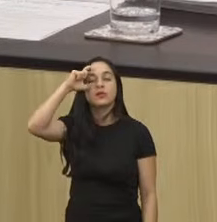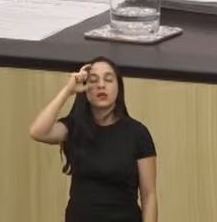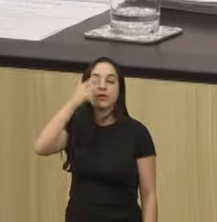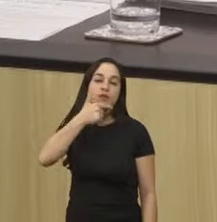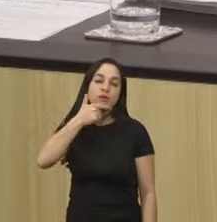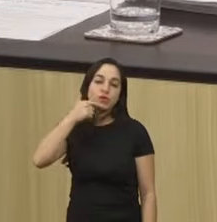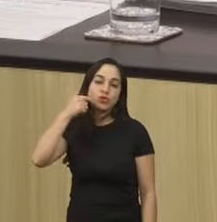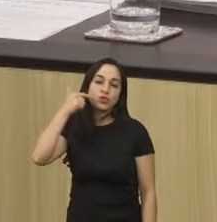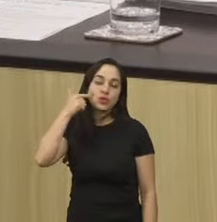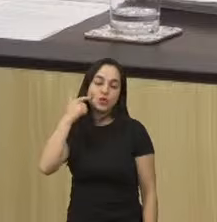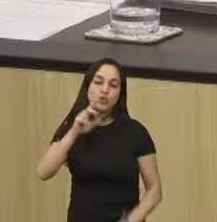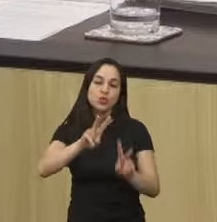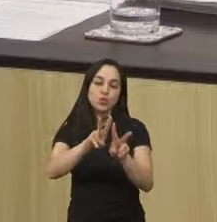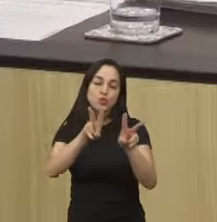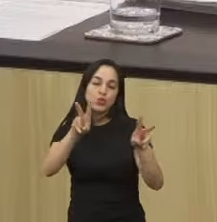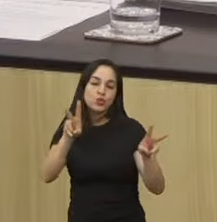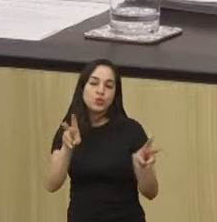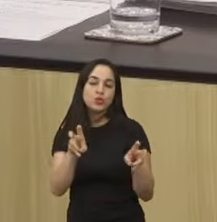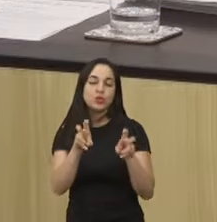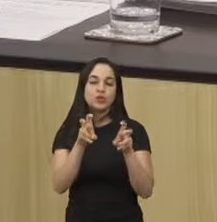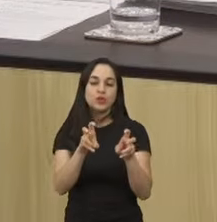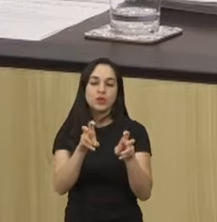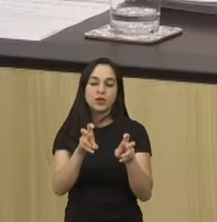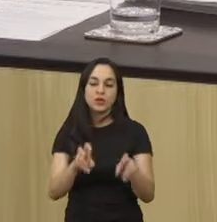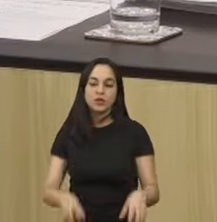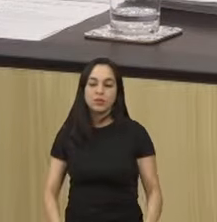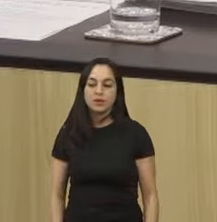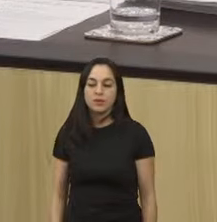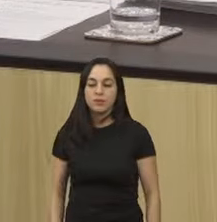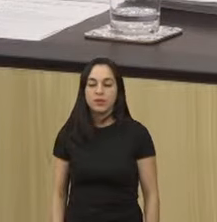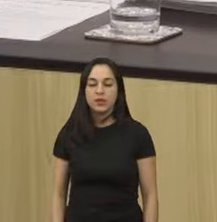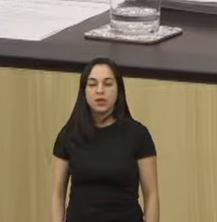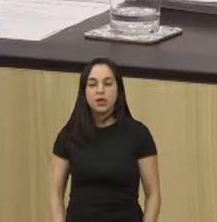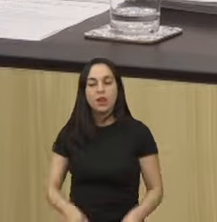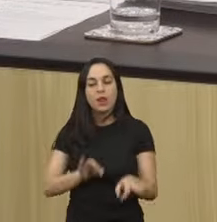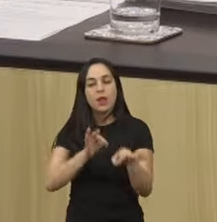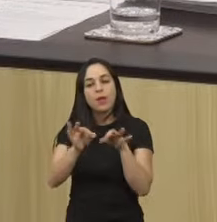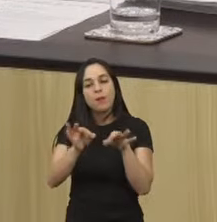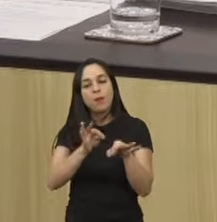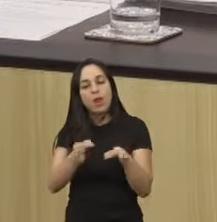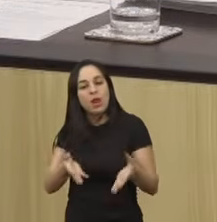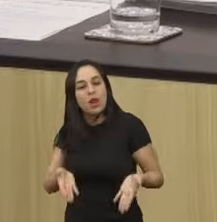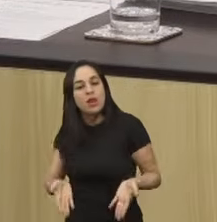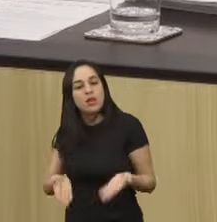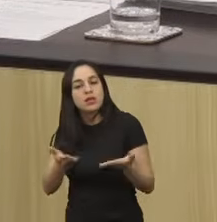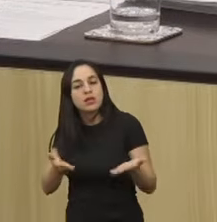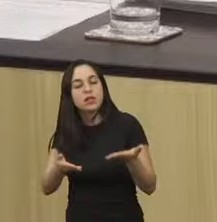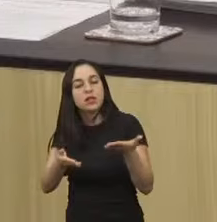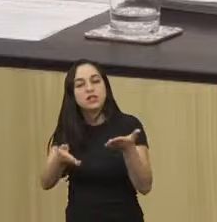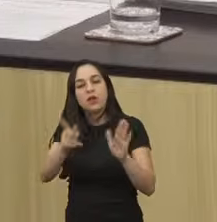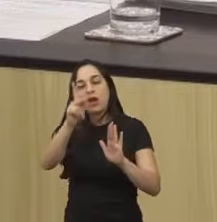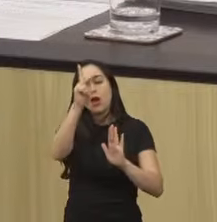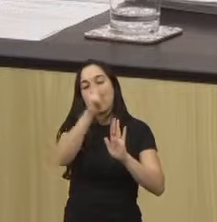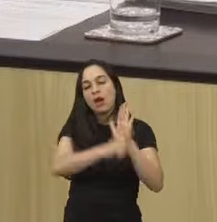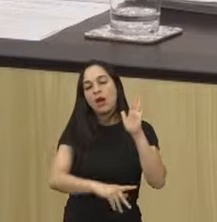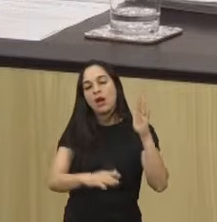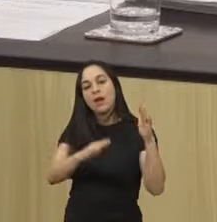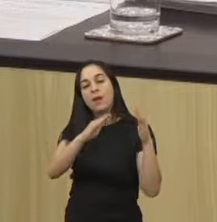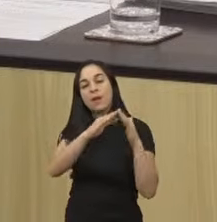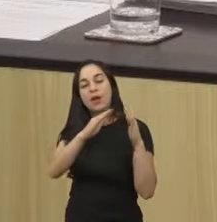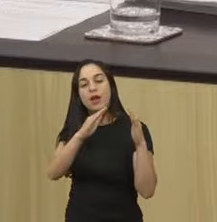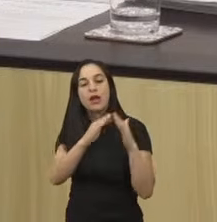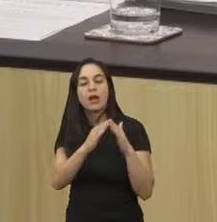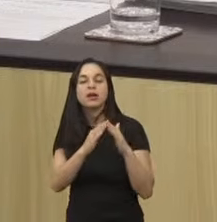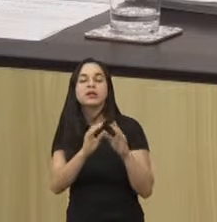de Souza. Assunto: dispõe sobre o plano de incentivo a projetos habitacionais de interesse